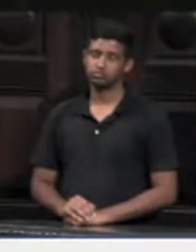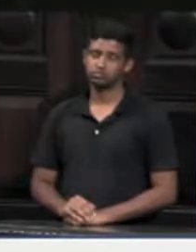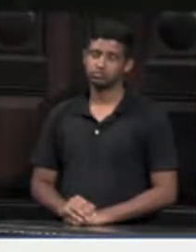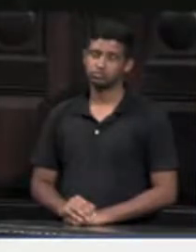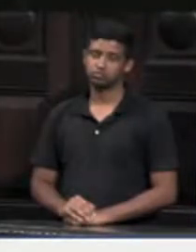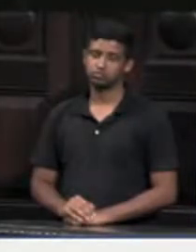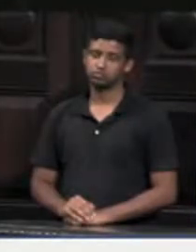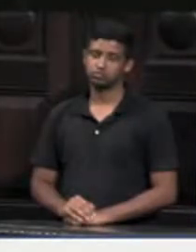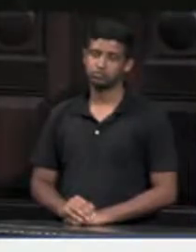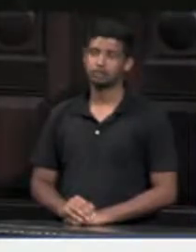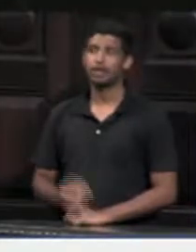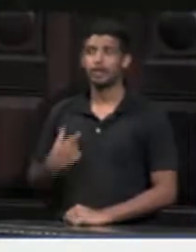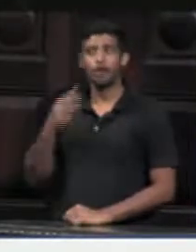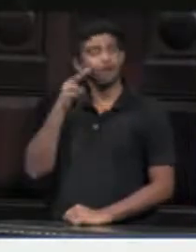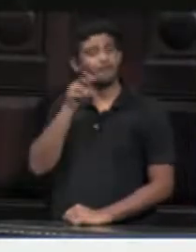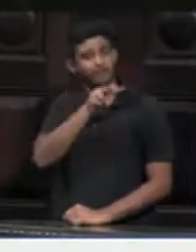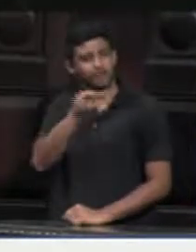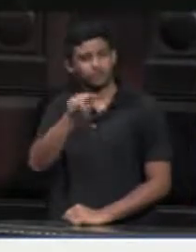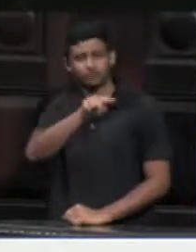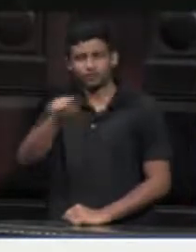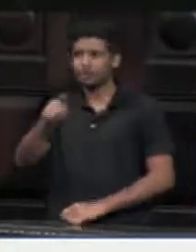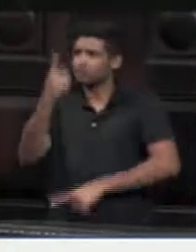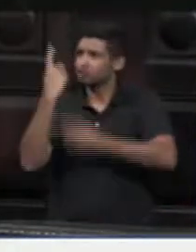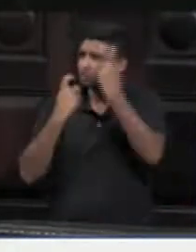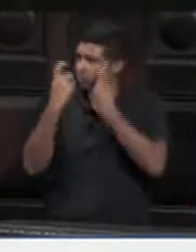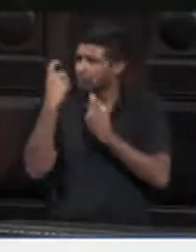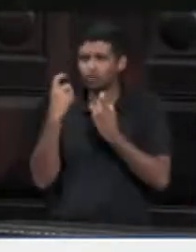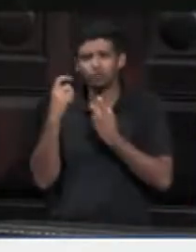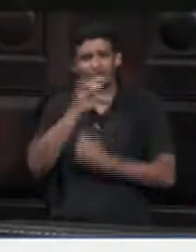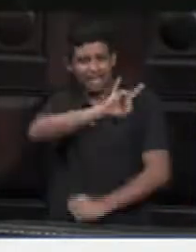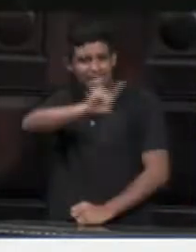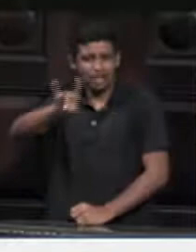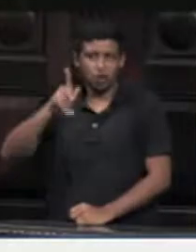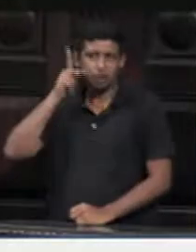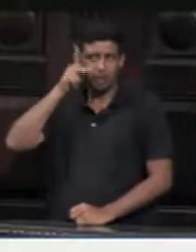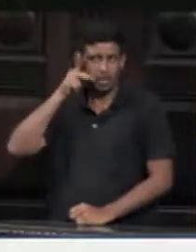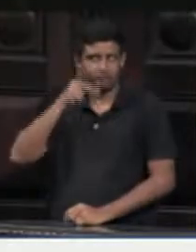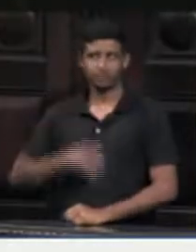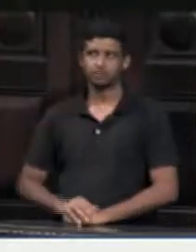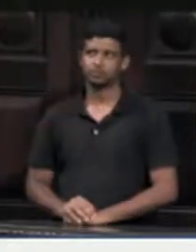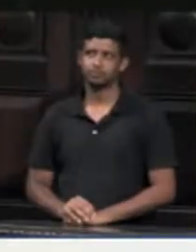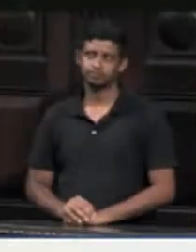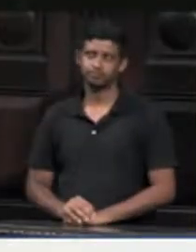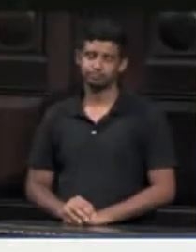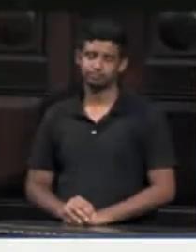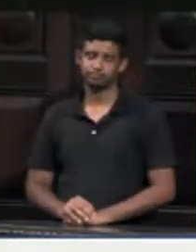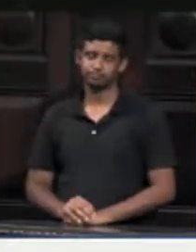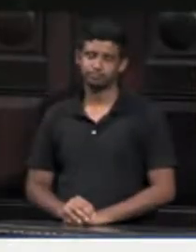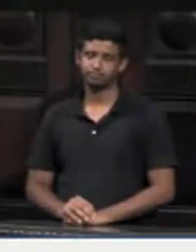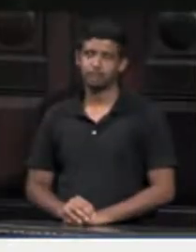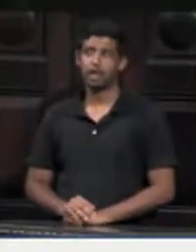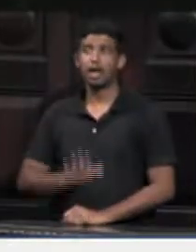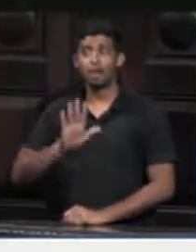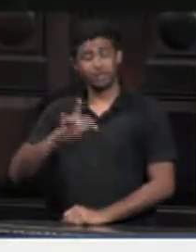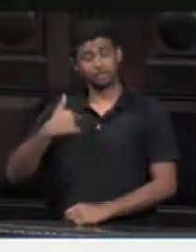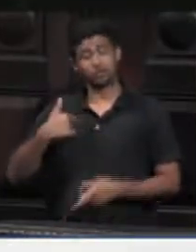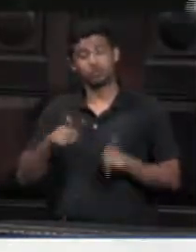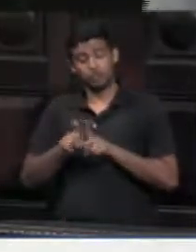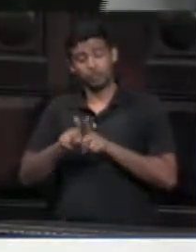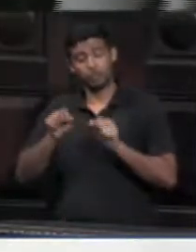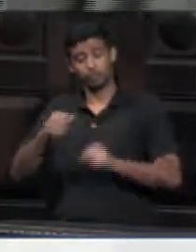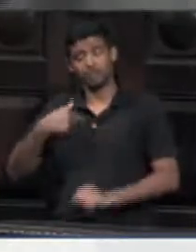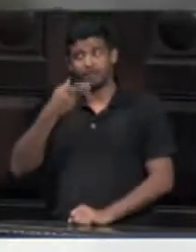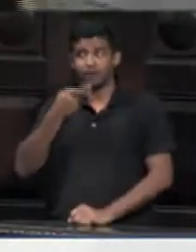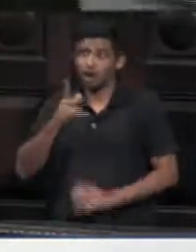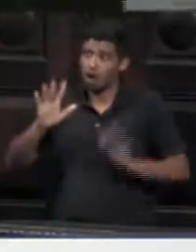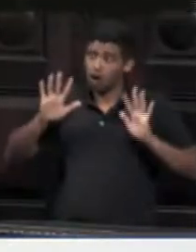a preocupação de ambos os senhores parlamentares, mas poderia também dizer,